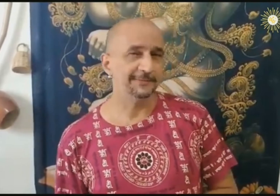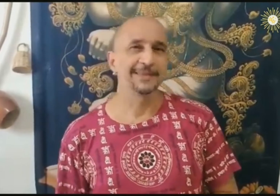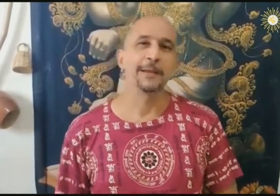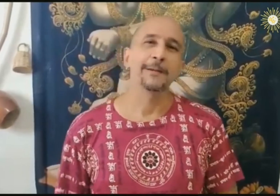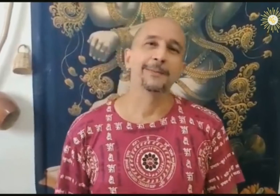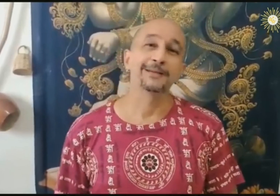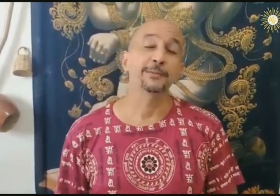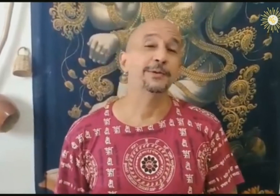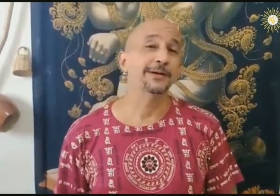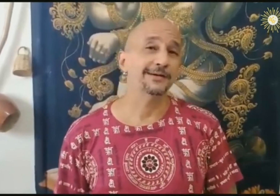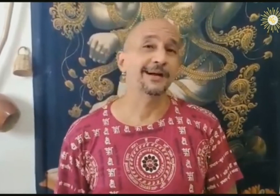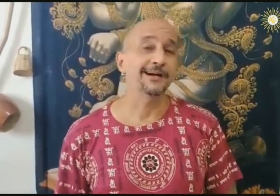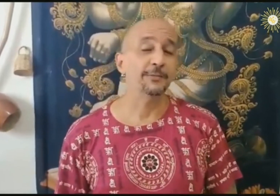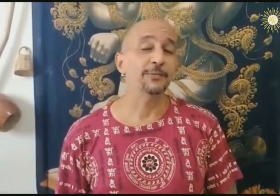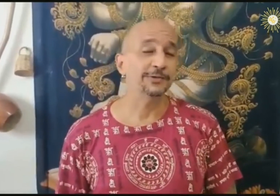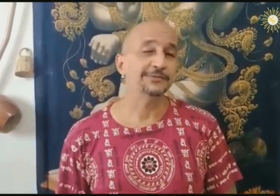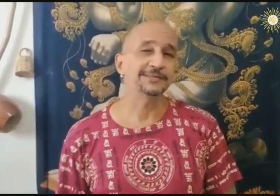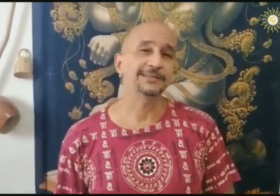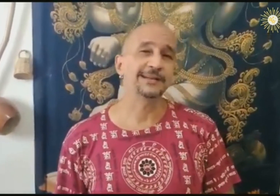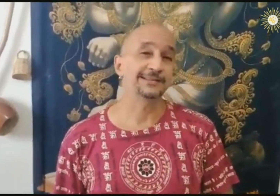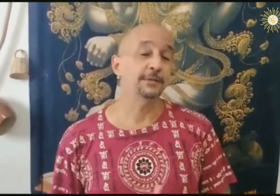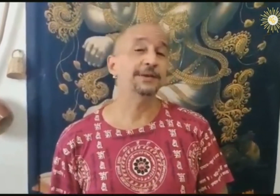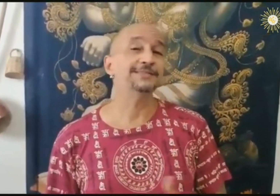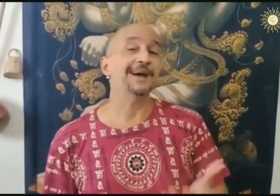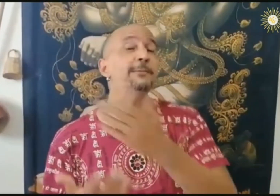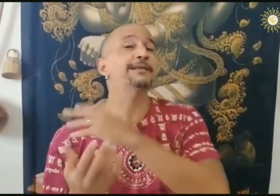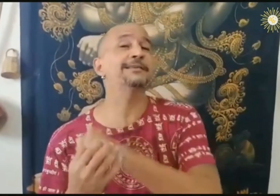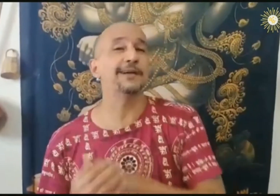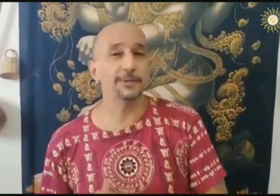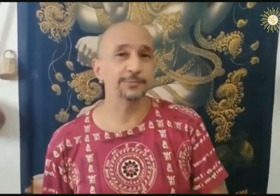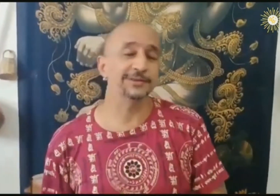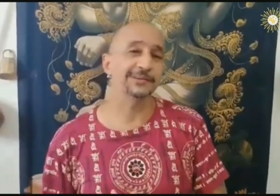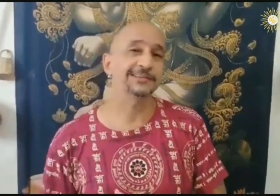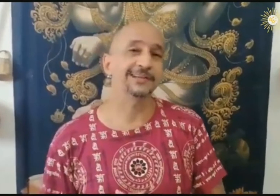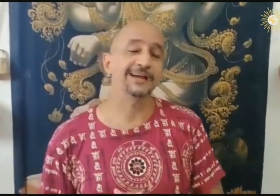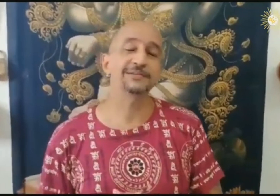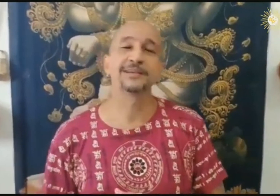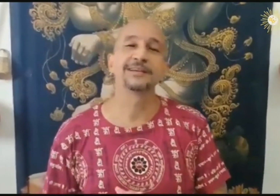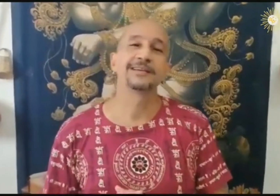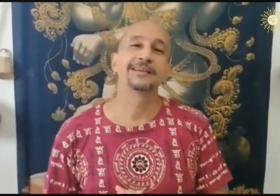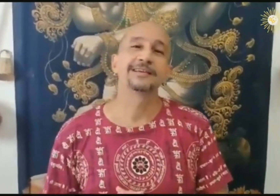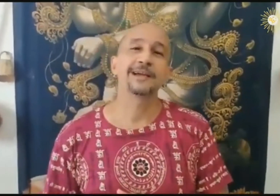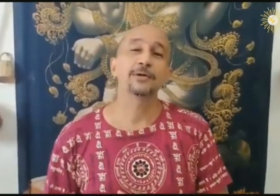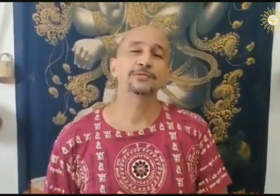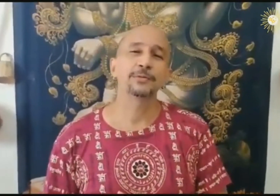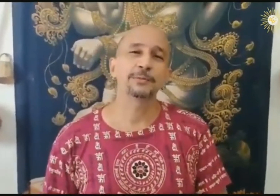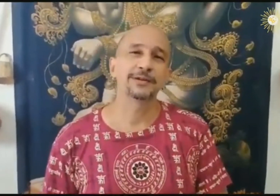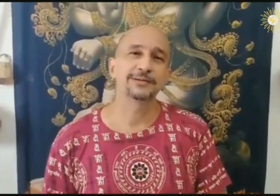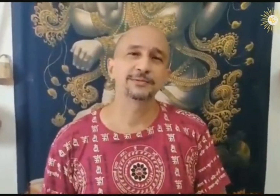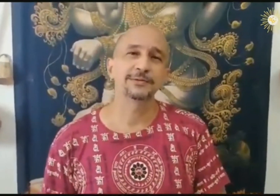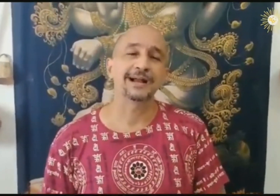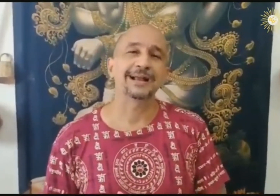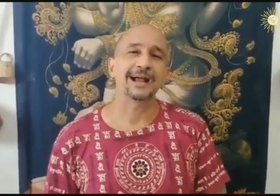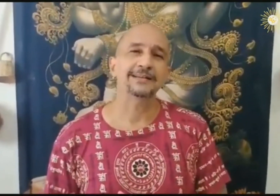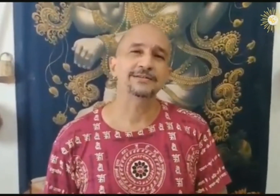parecer, mas eu perco a calma com muita facilidade. Estava perdendo a calma com muita facilidade e agora estou me